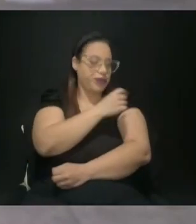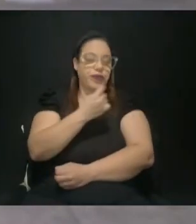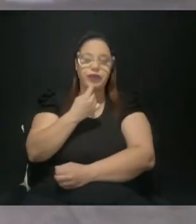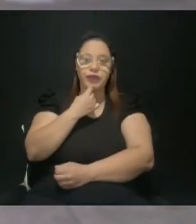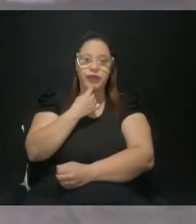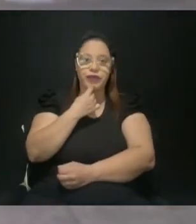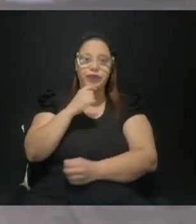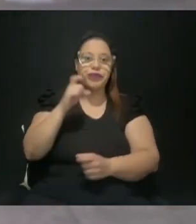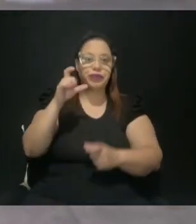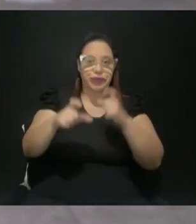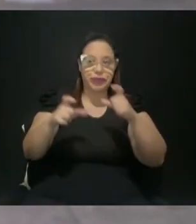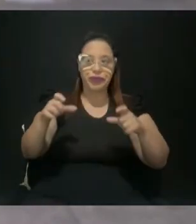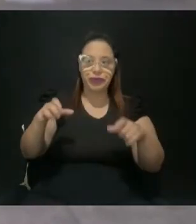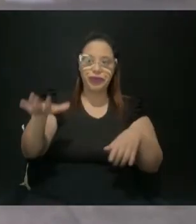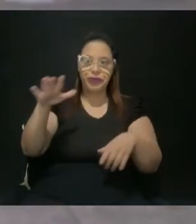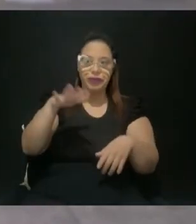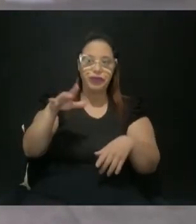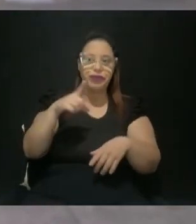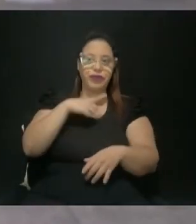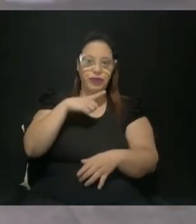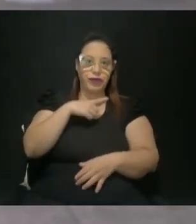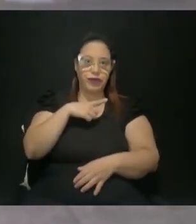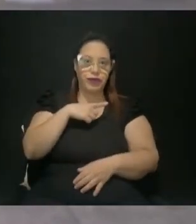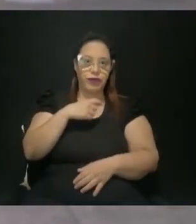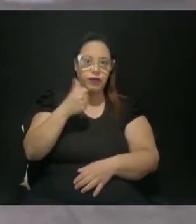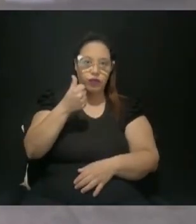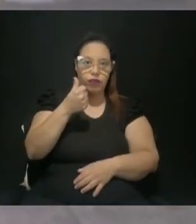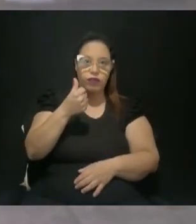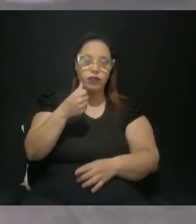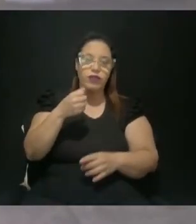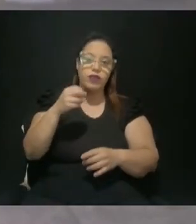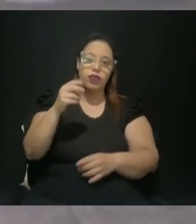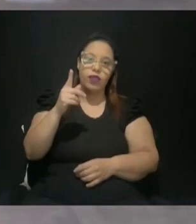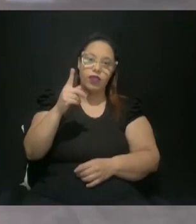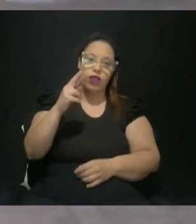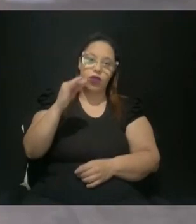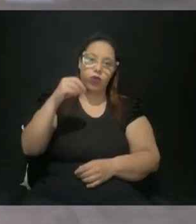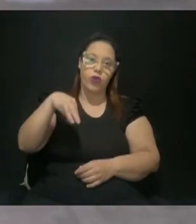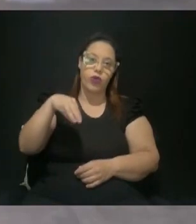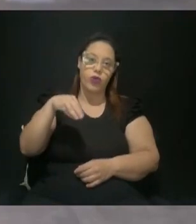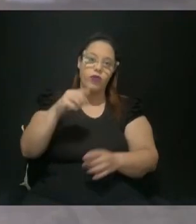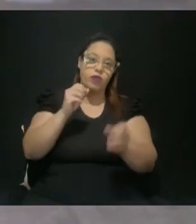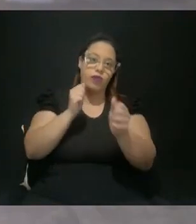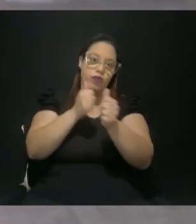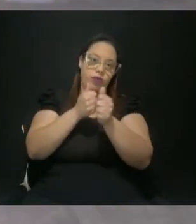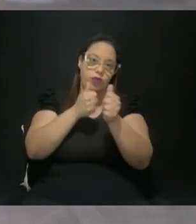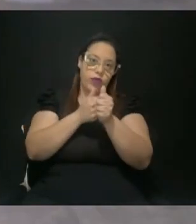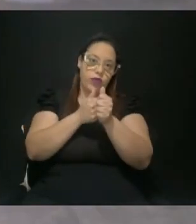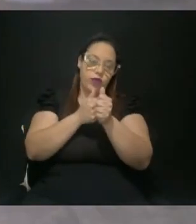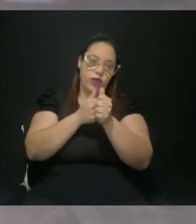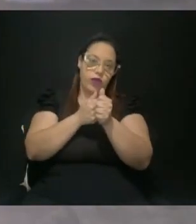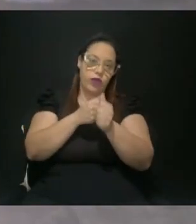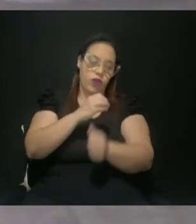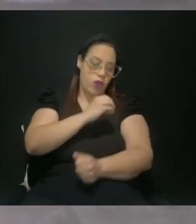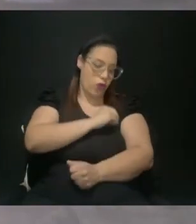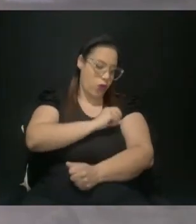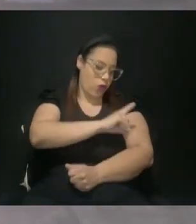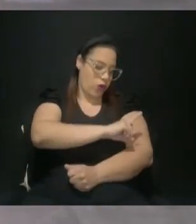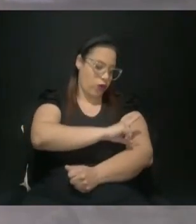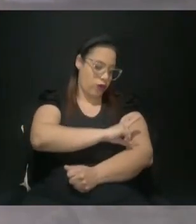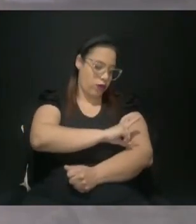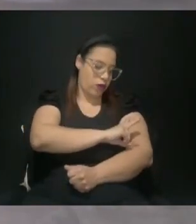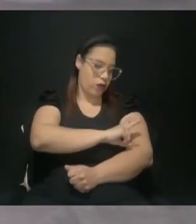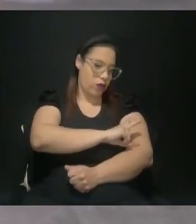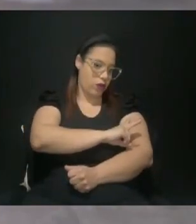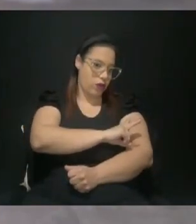da cidade nós temos um atendimento do Procon. Aqui próximo nós temos o Agiliza Ouro Verde, que funciona dentro do Spazio,